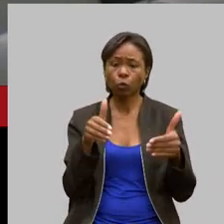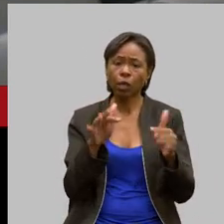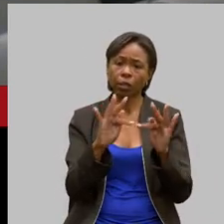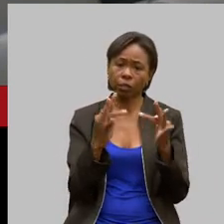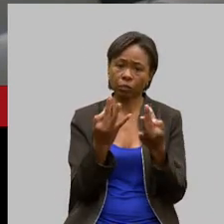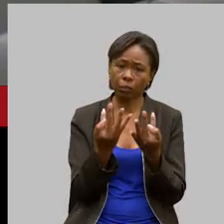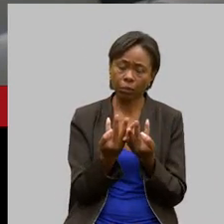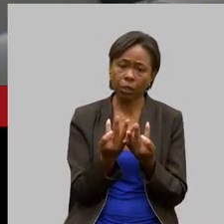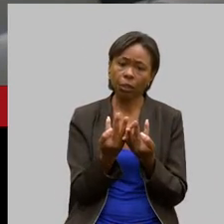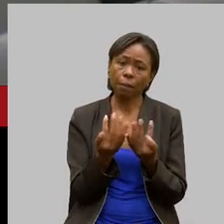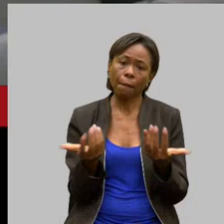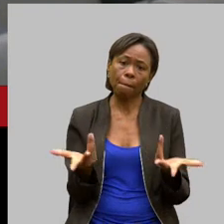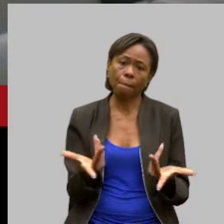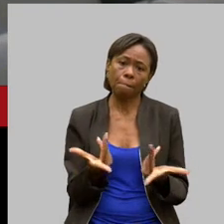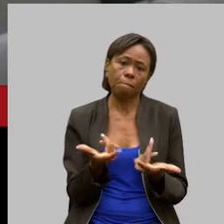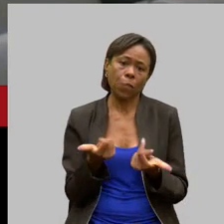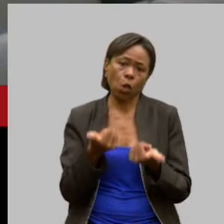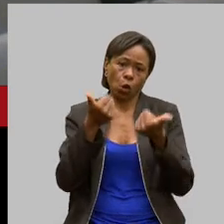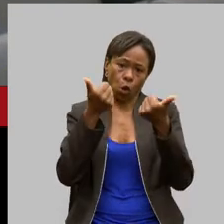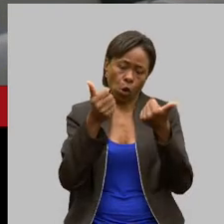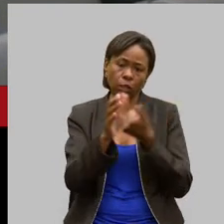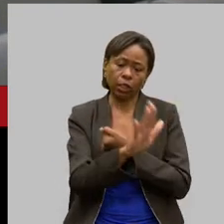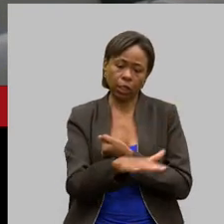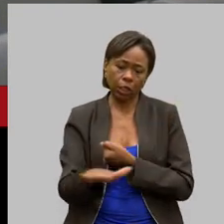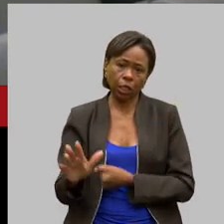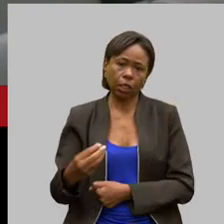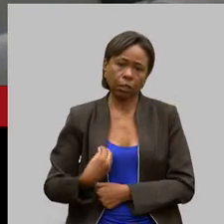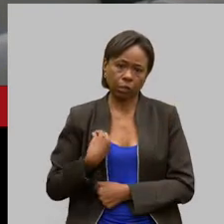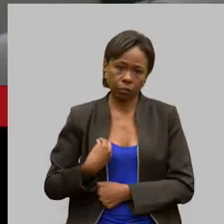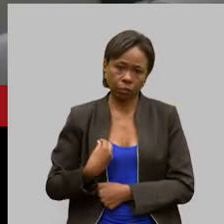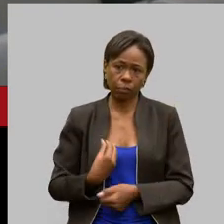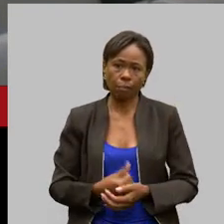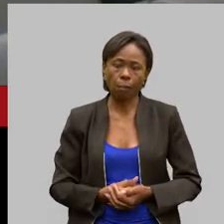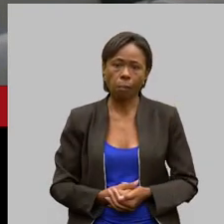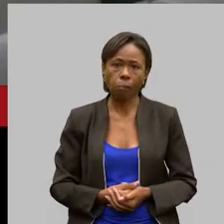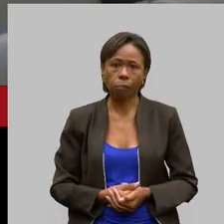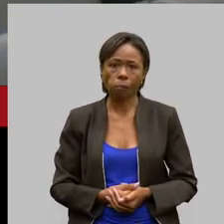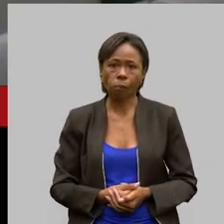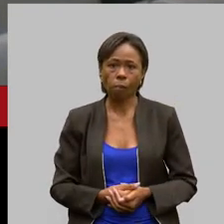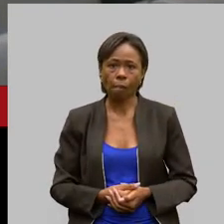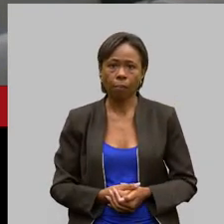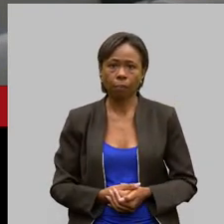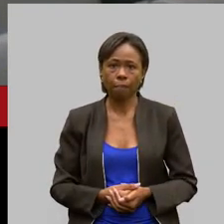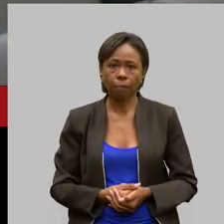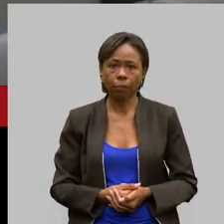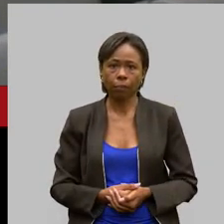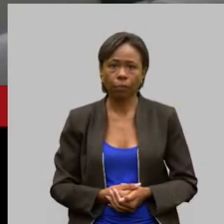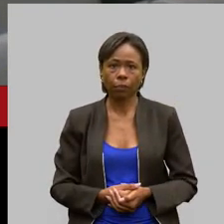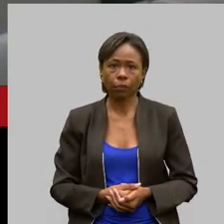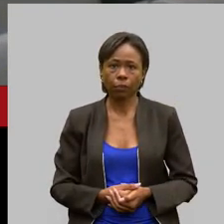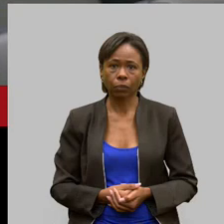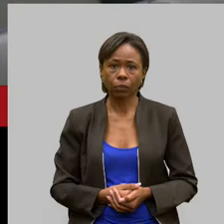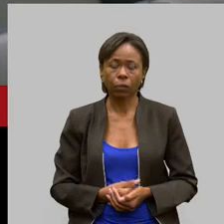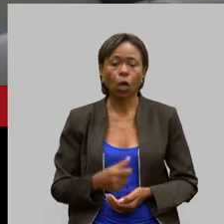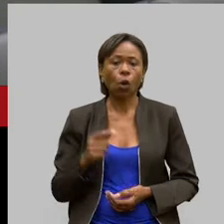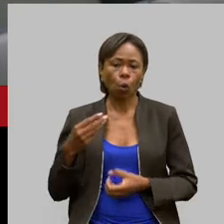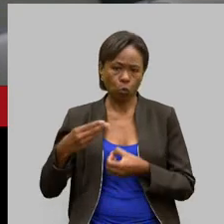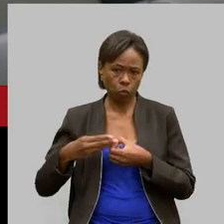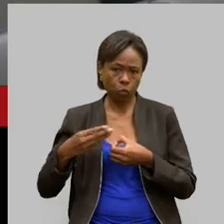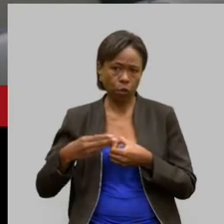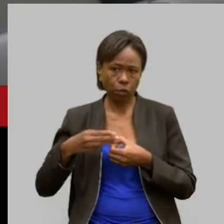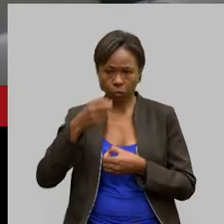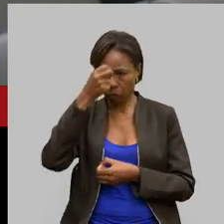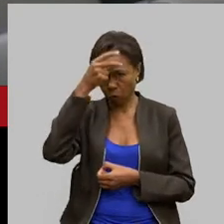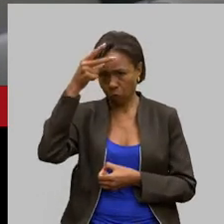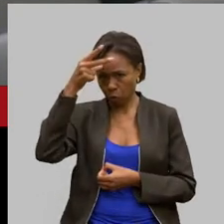qualidades de vidas para as nossas crianças eh nós temos o apoio do município o